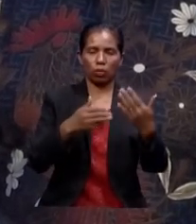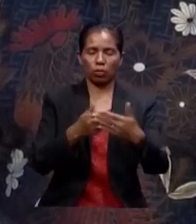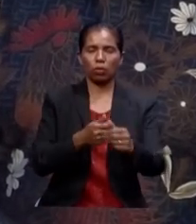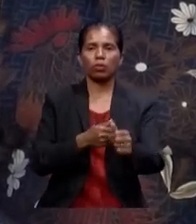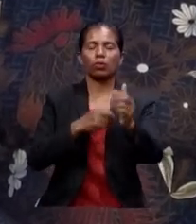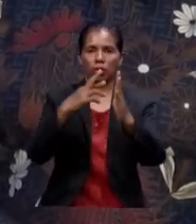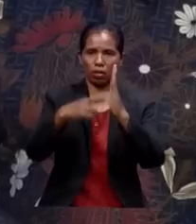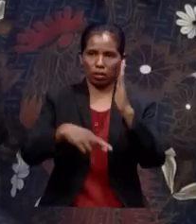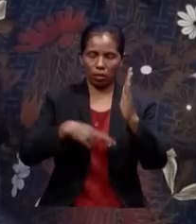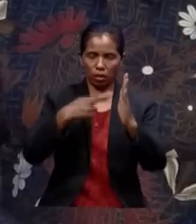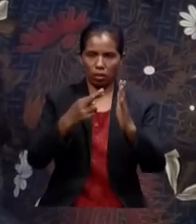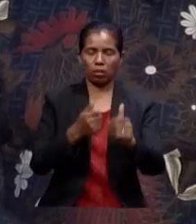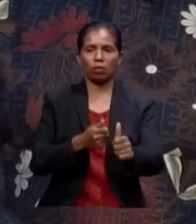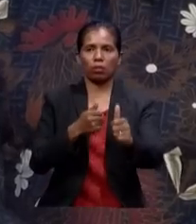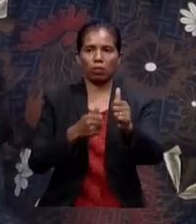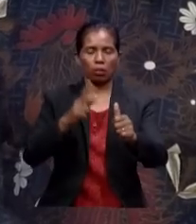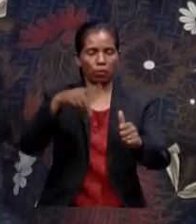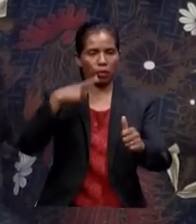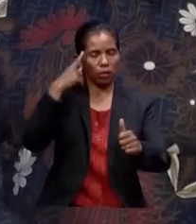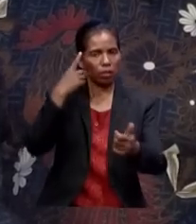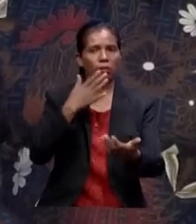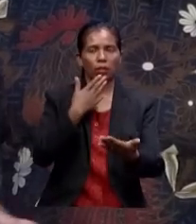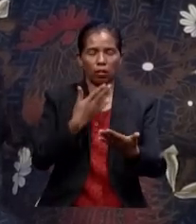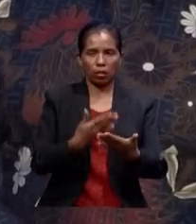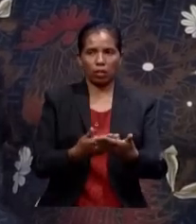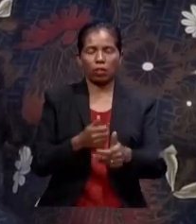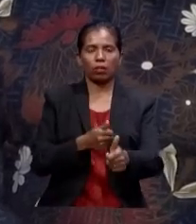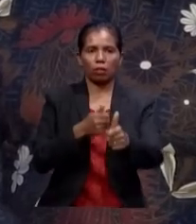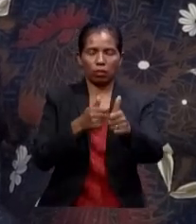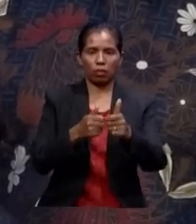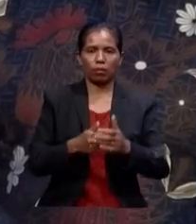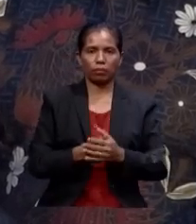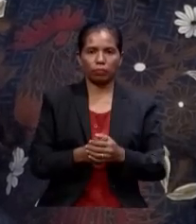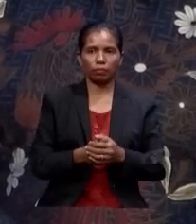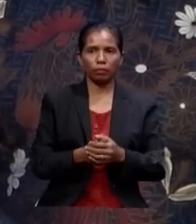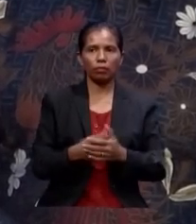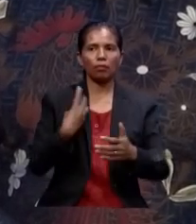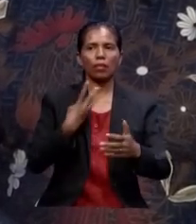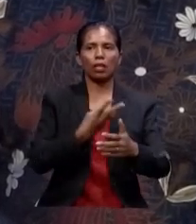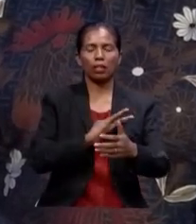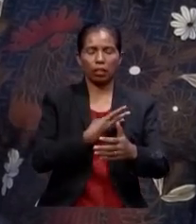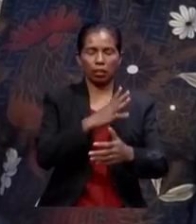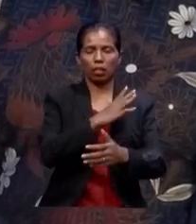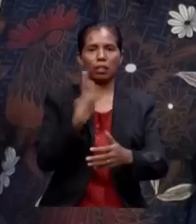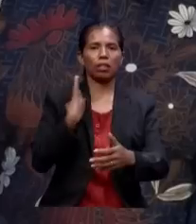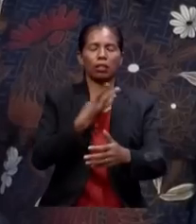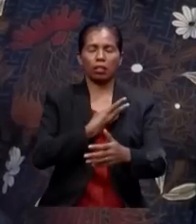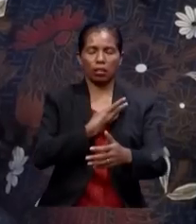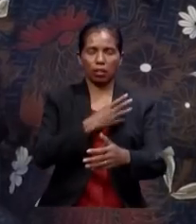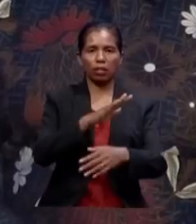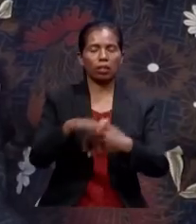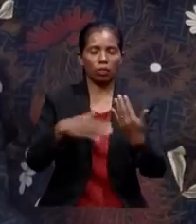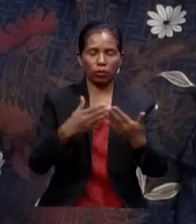regras tuir politik ne petia tuir ita ne eleições ida ne bema agora pra atu bele dia